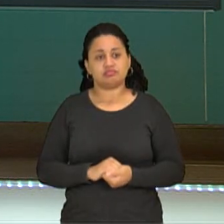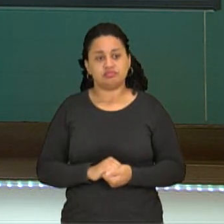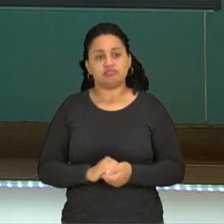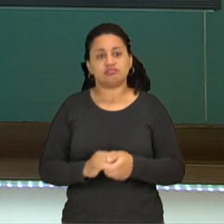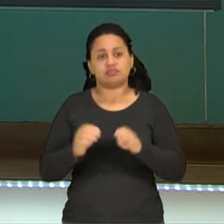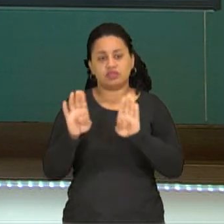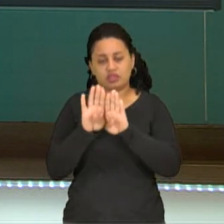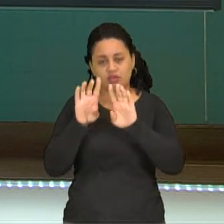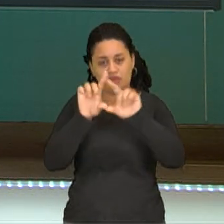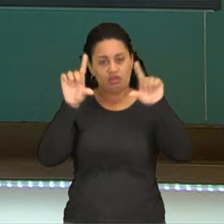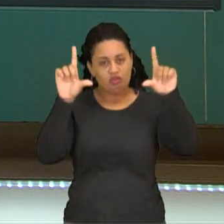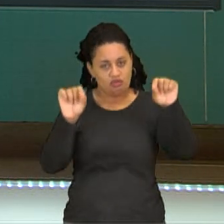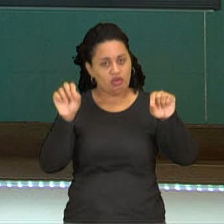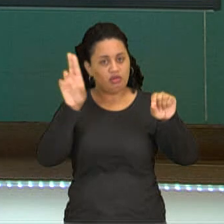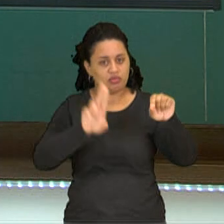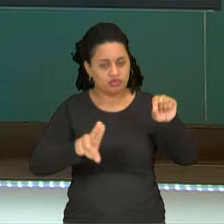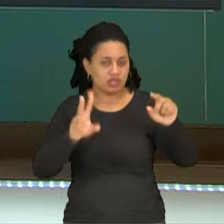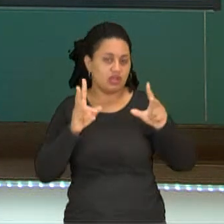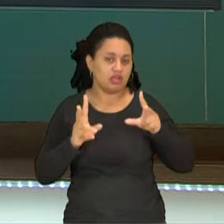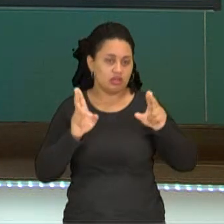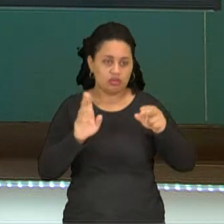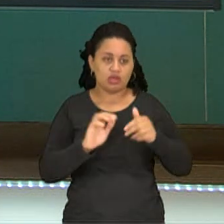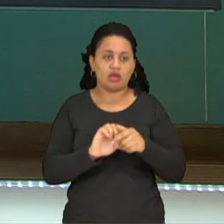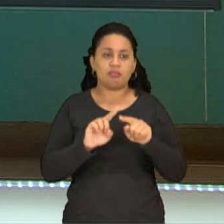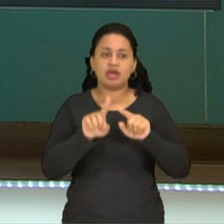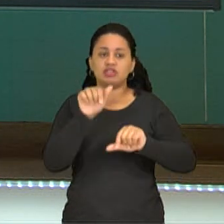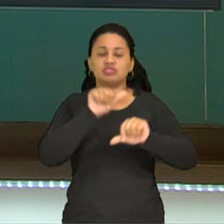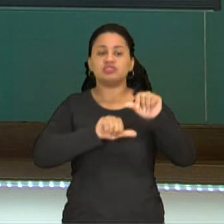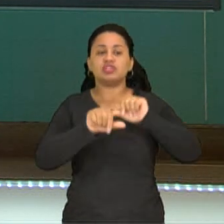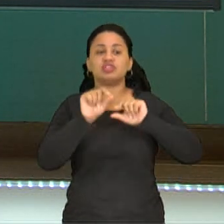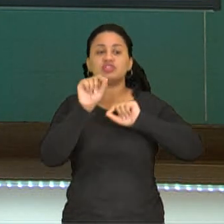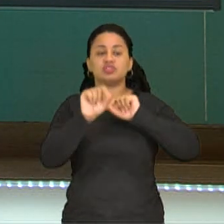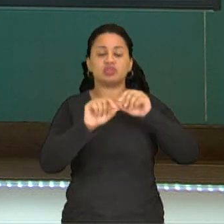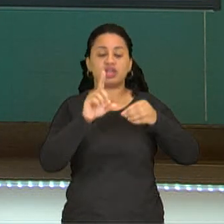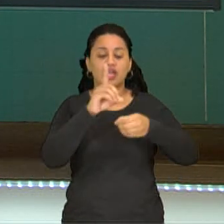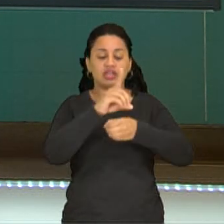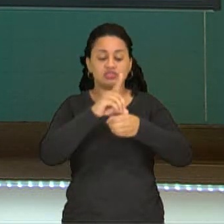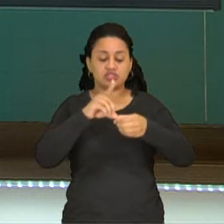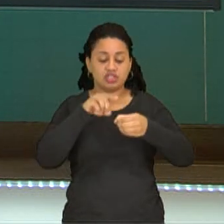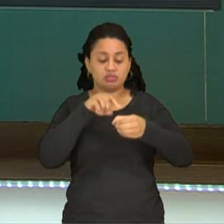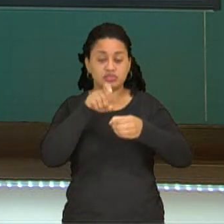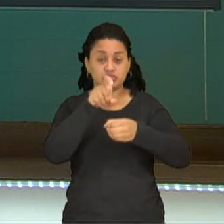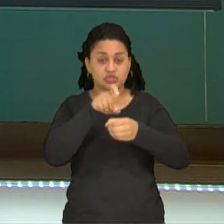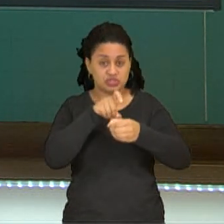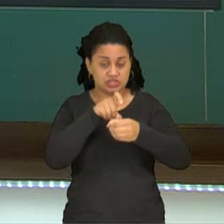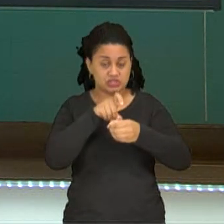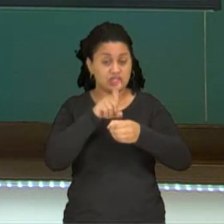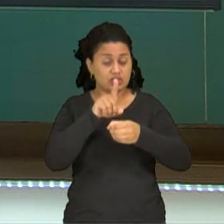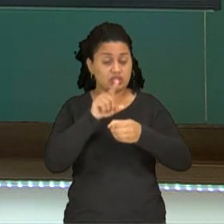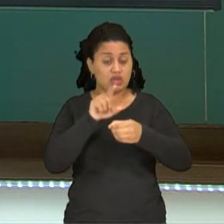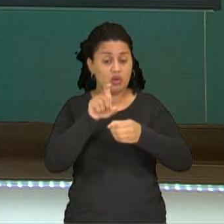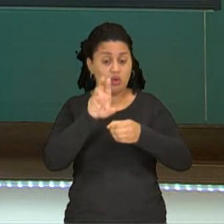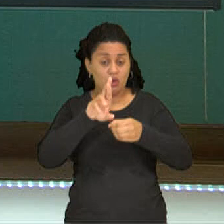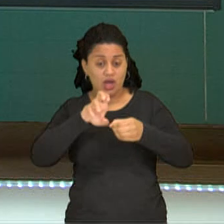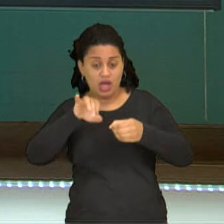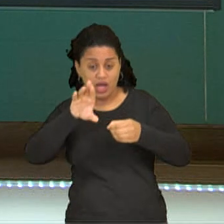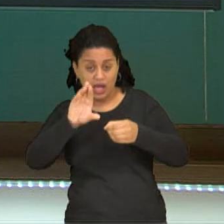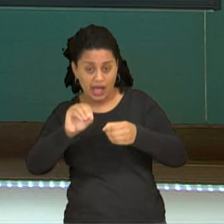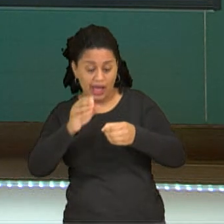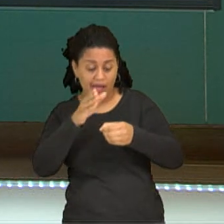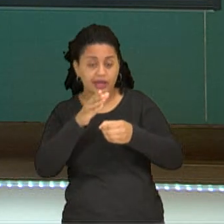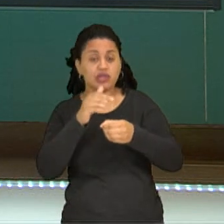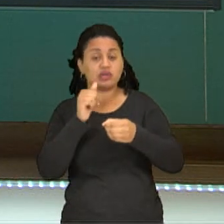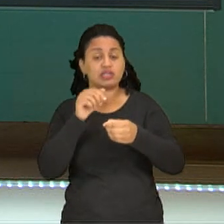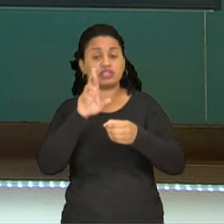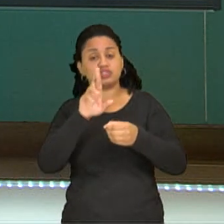mesma fórmula que a gente vai utilizar. O que muda aqui? O diâmetro aqui é x, então, portanto, o raio agora vai ser